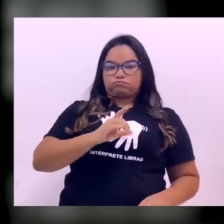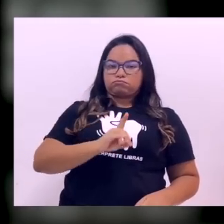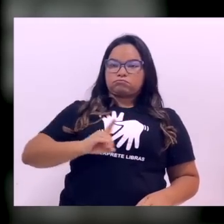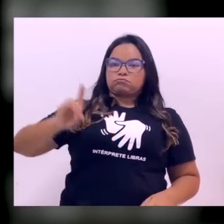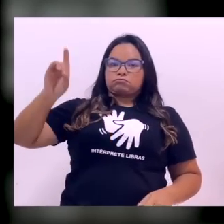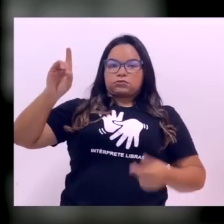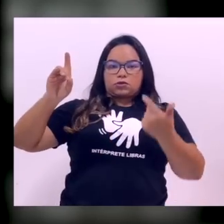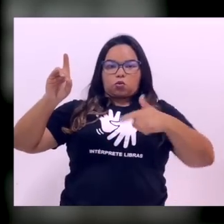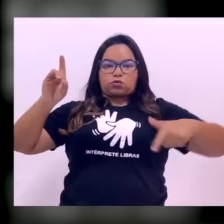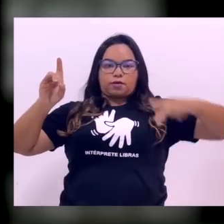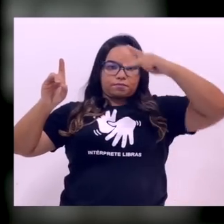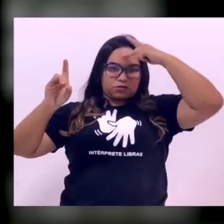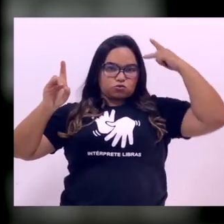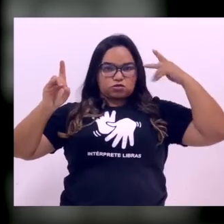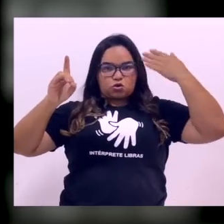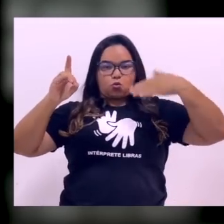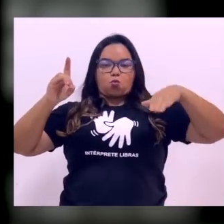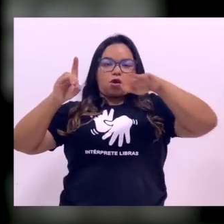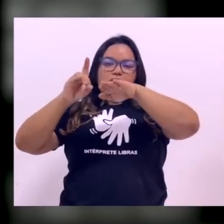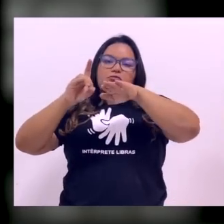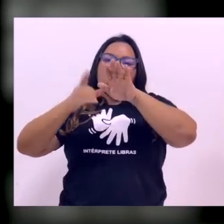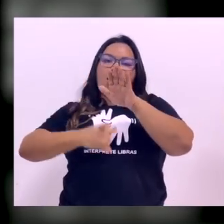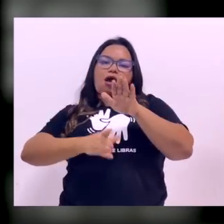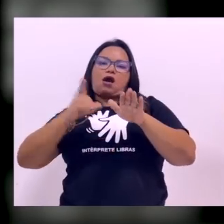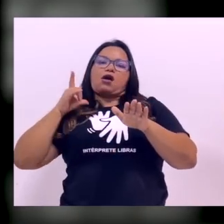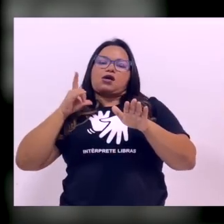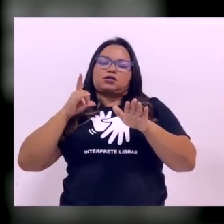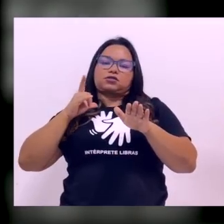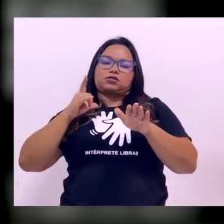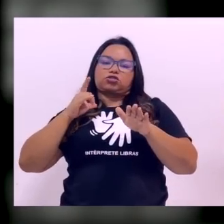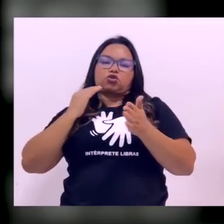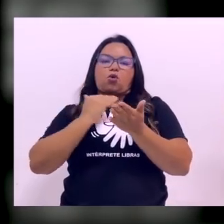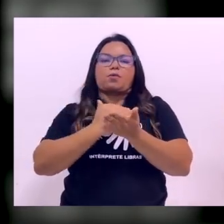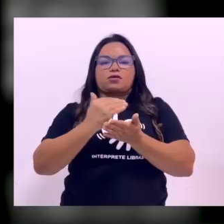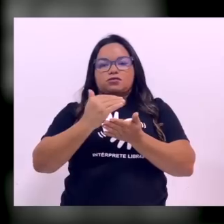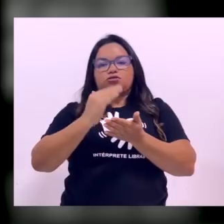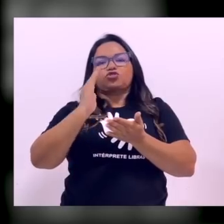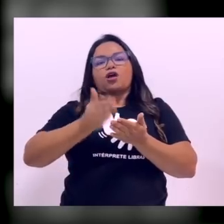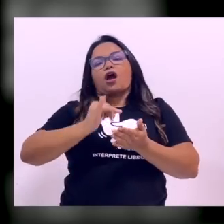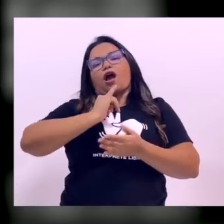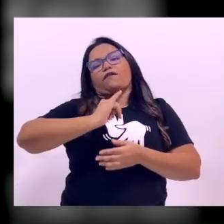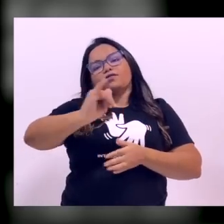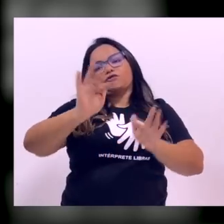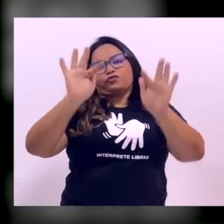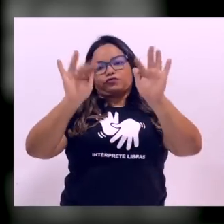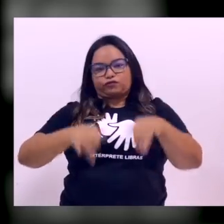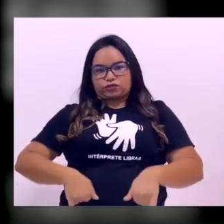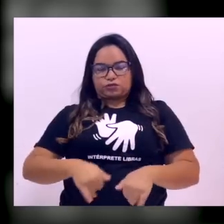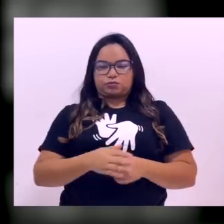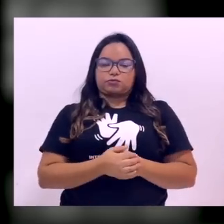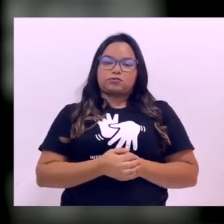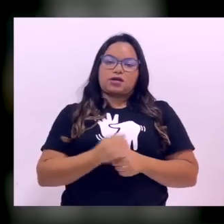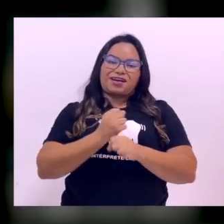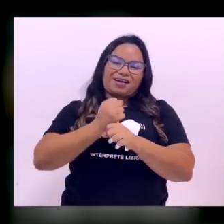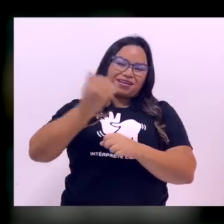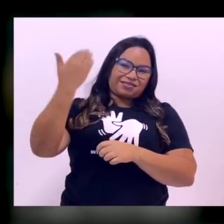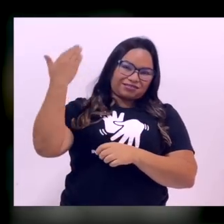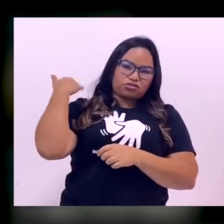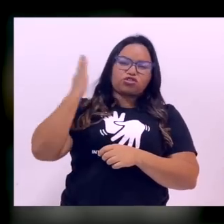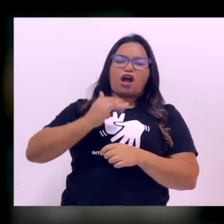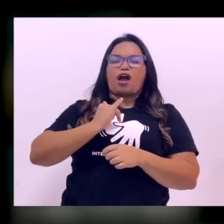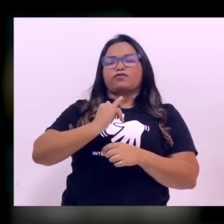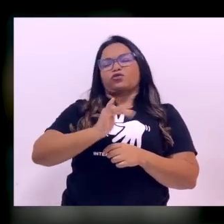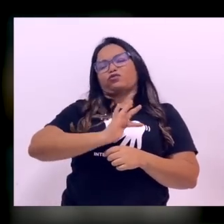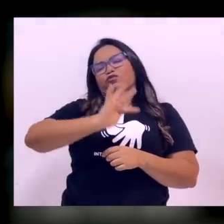outro, semelhante a mim que anuncie o fim desde o princípio e desde a antiguidade as coisas que ainda